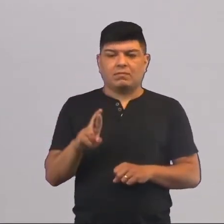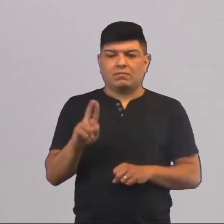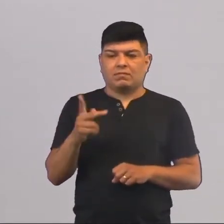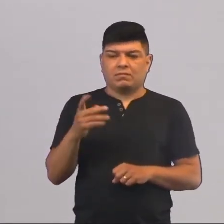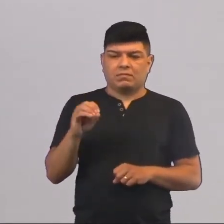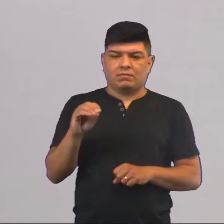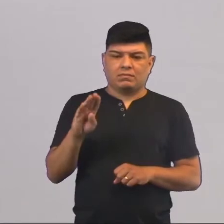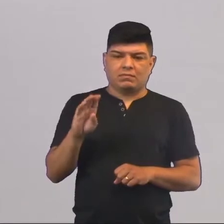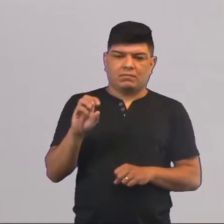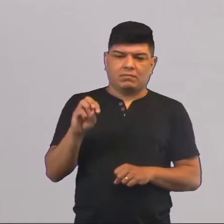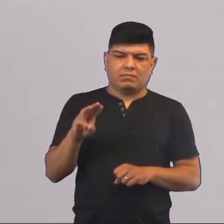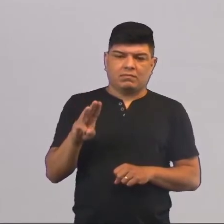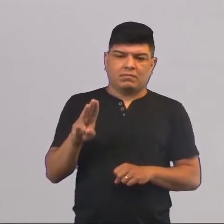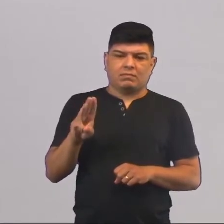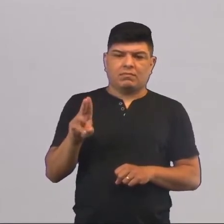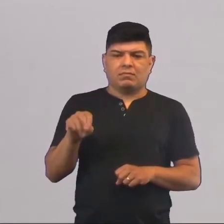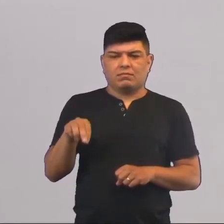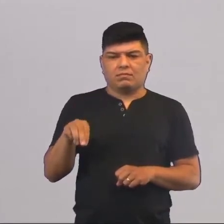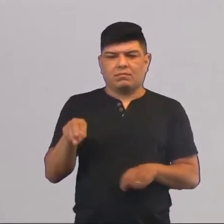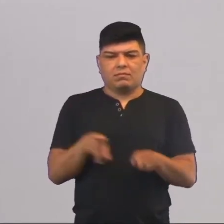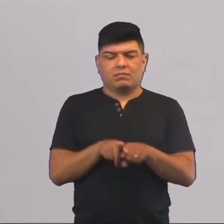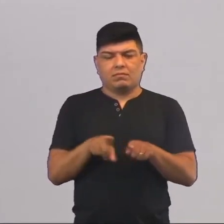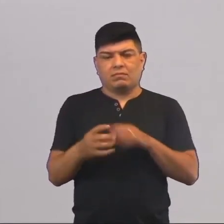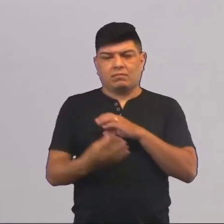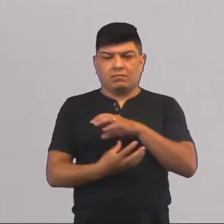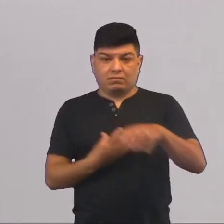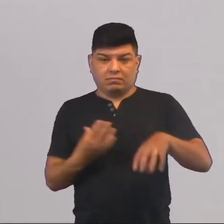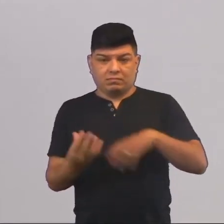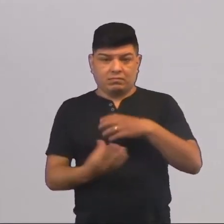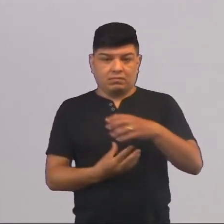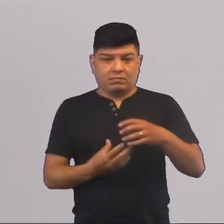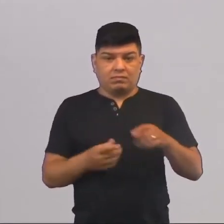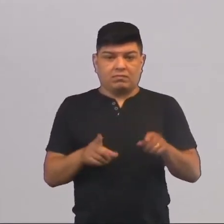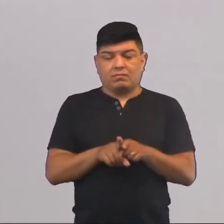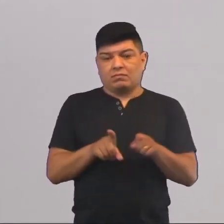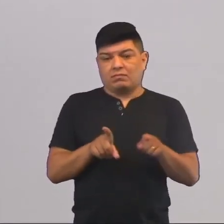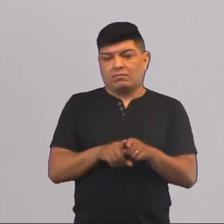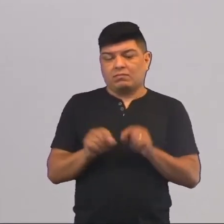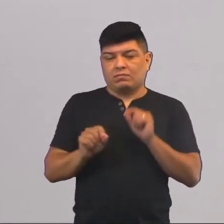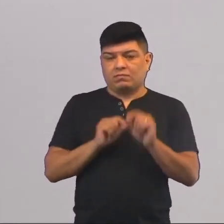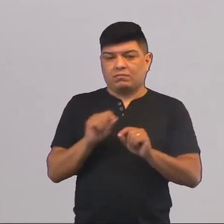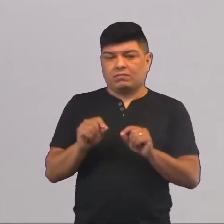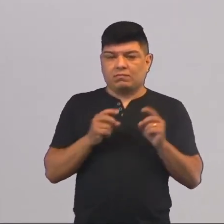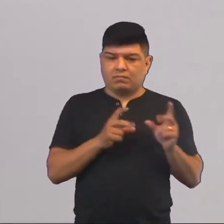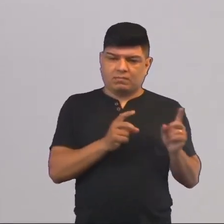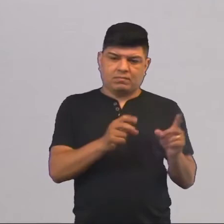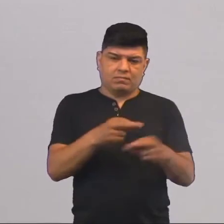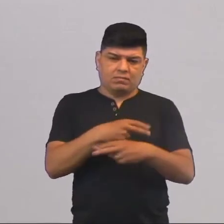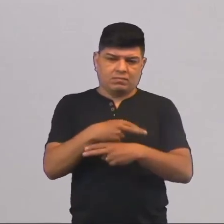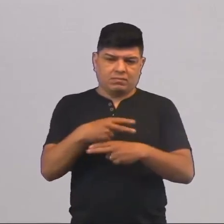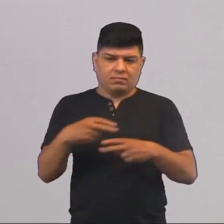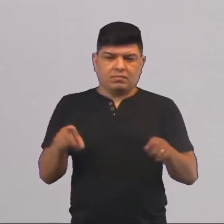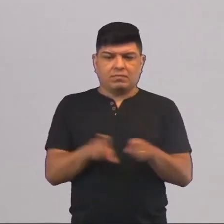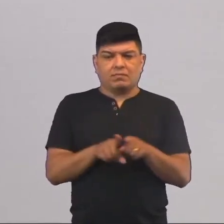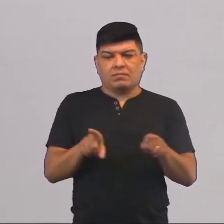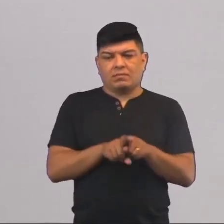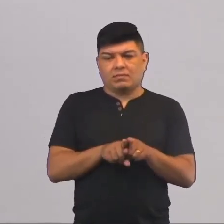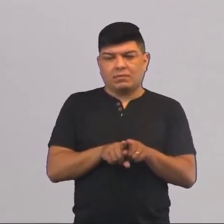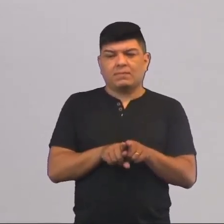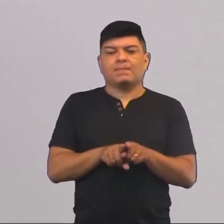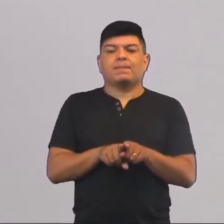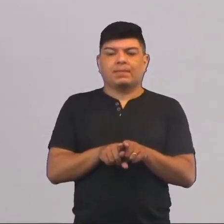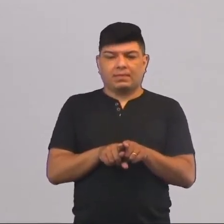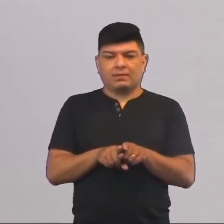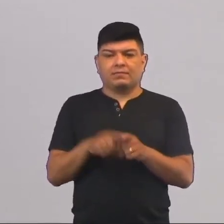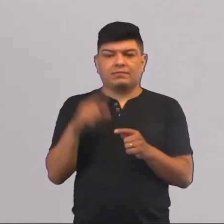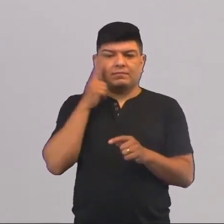né, dessa terceira Revolução Industrial, fala da questão da fetichização, né, da mercadoria, né, a mercadoria,